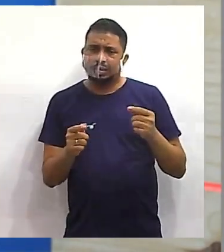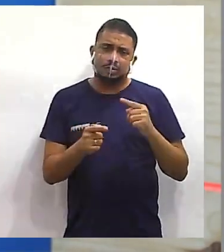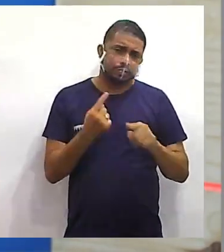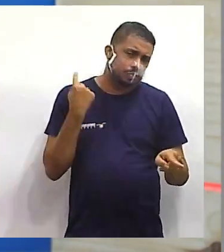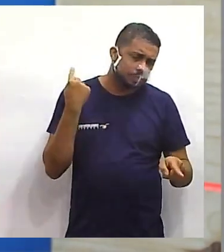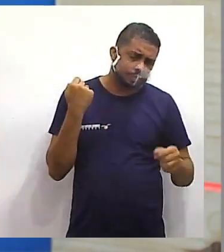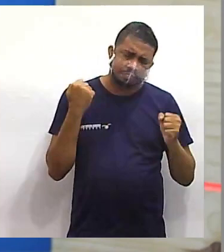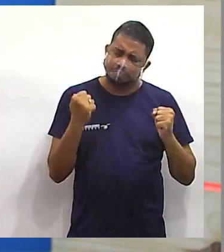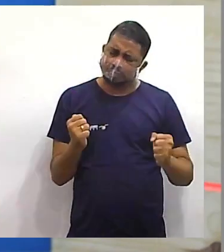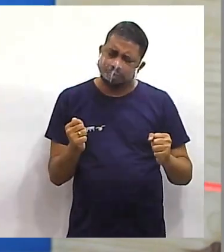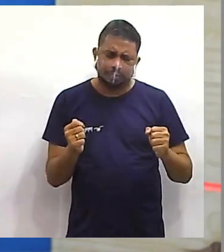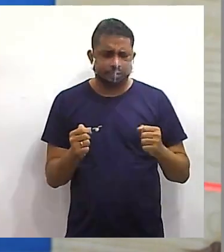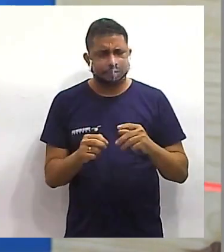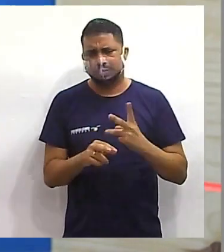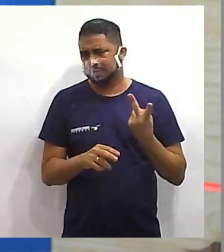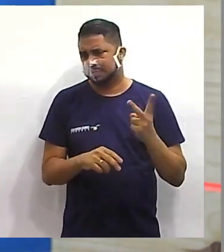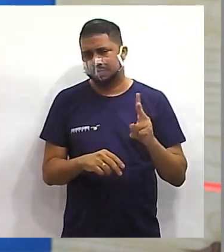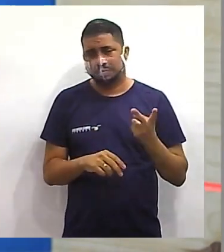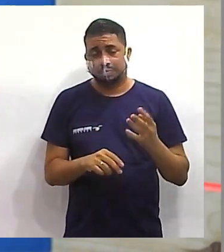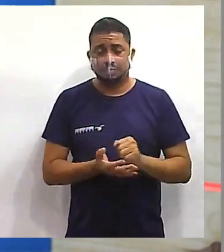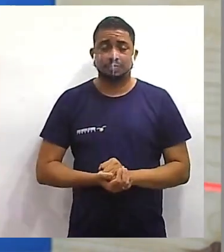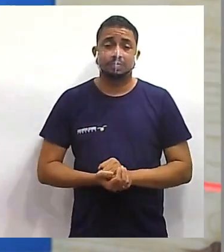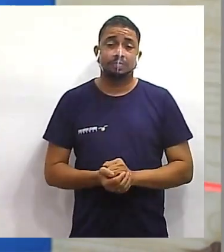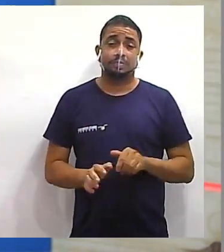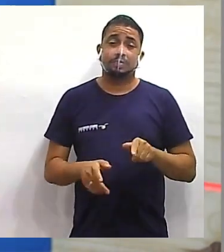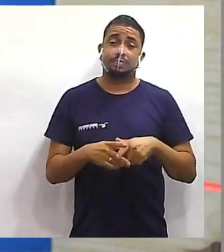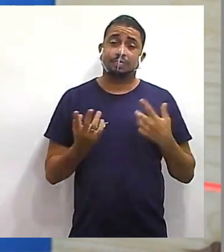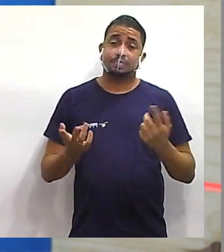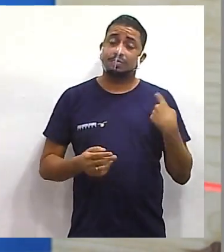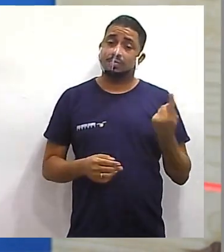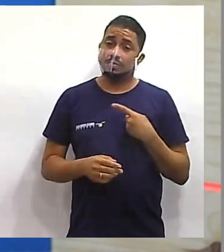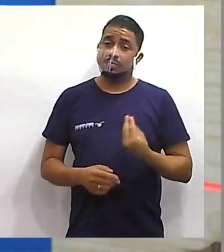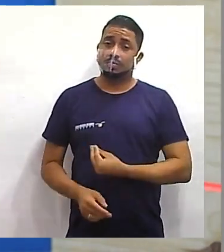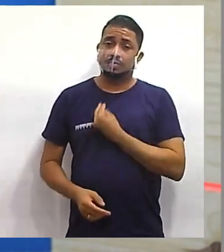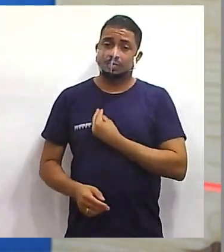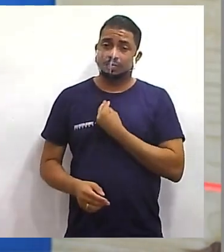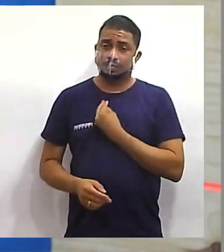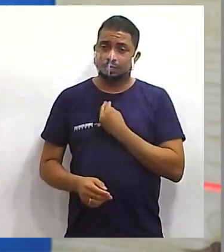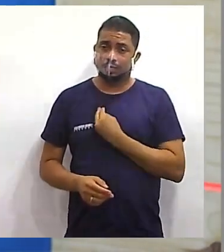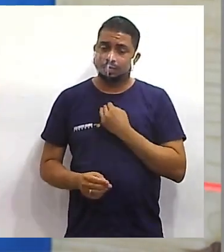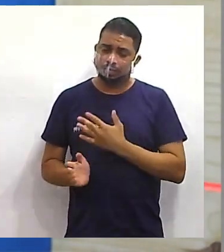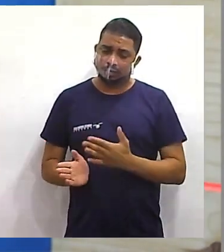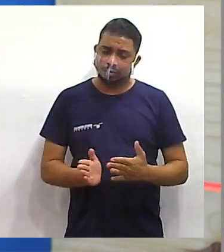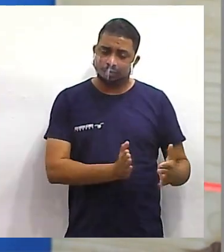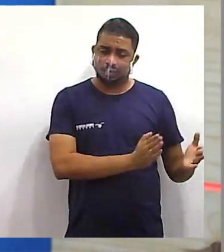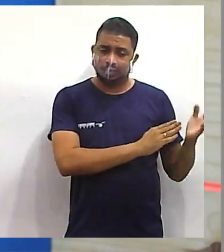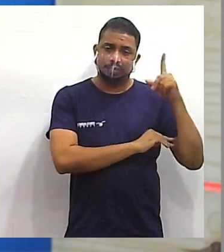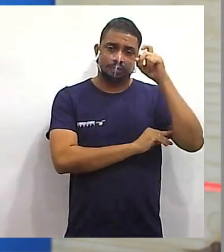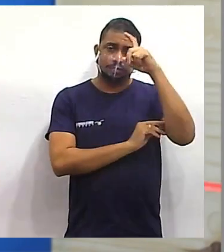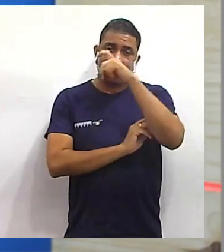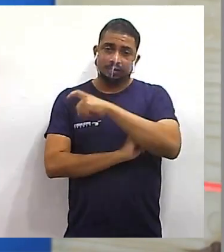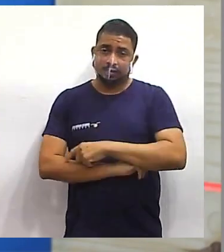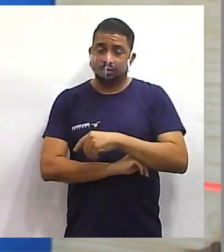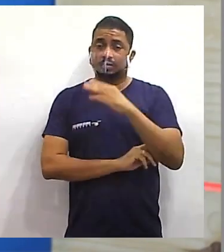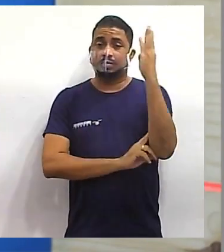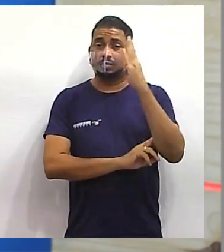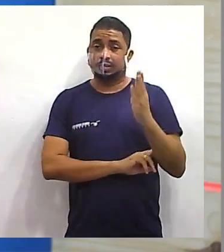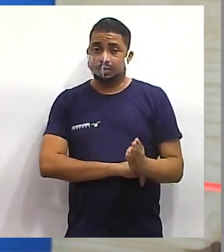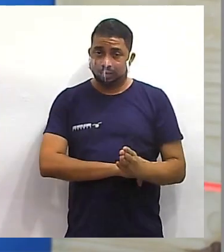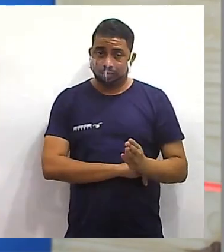Podem discordar também. Mas nós vivemos momentos muito difíceis no